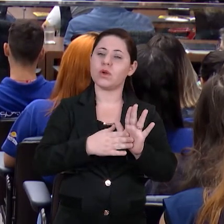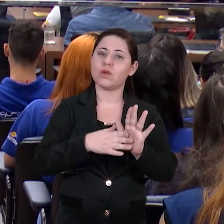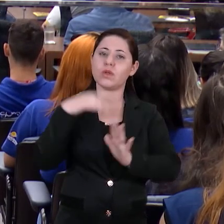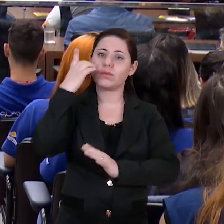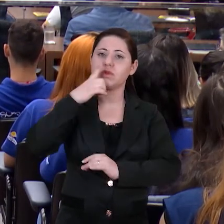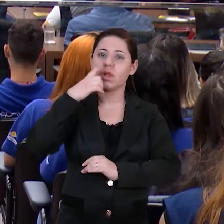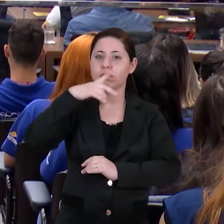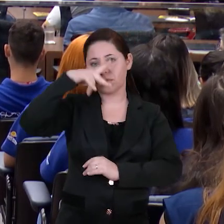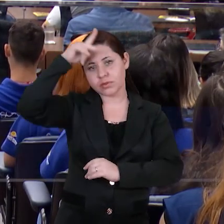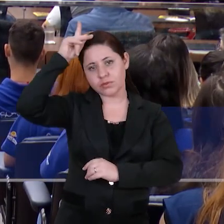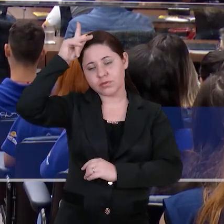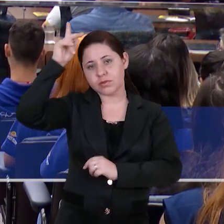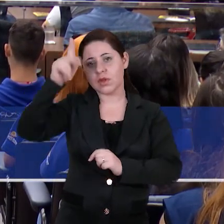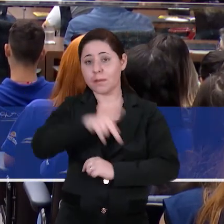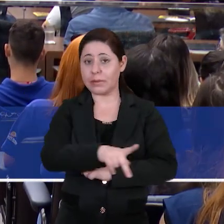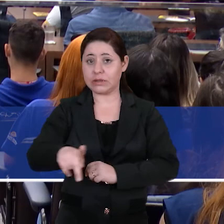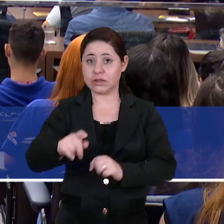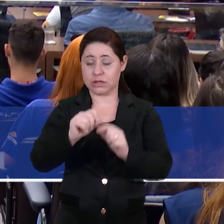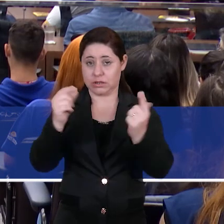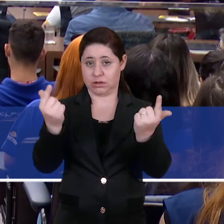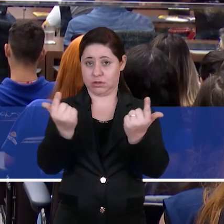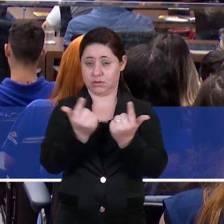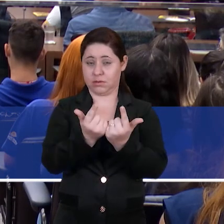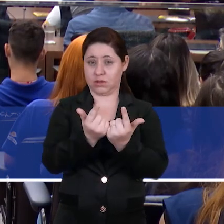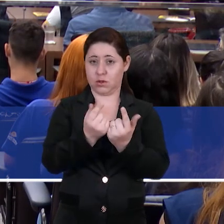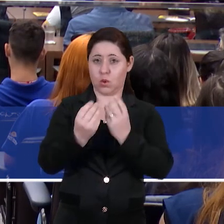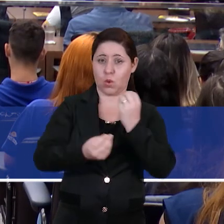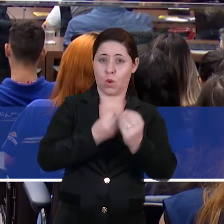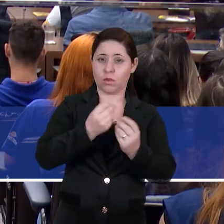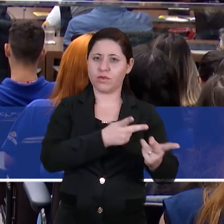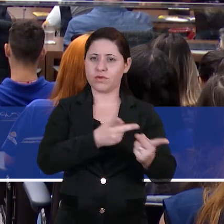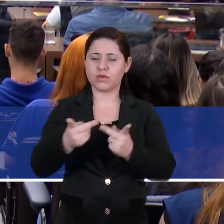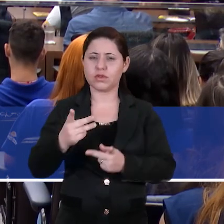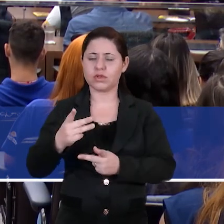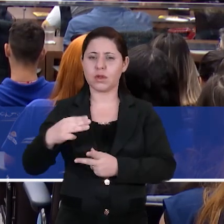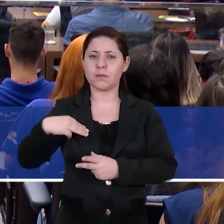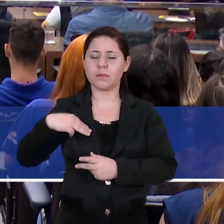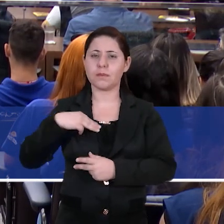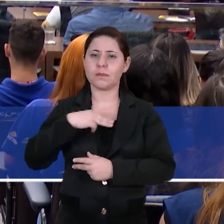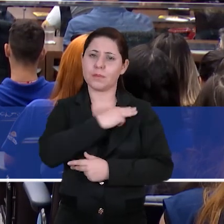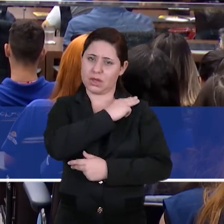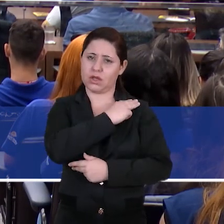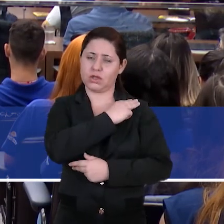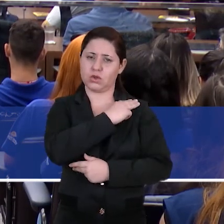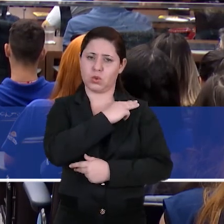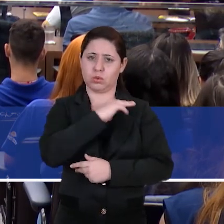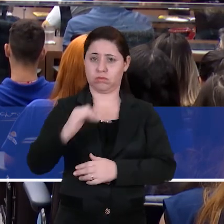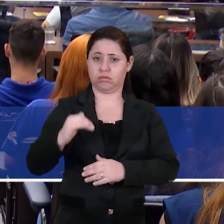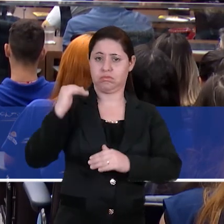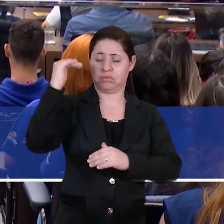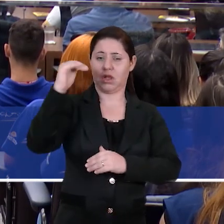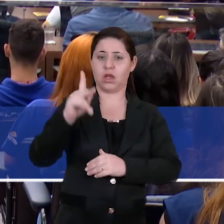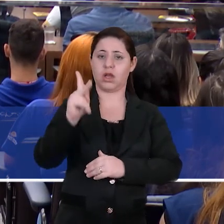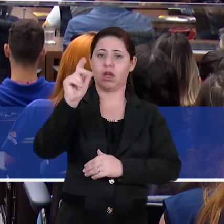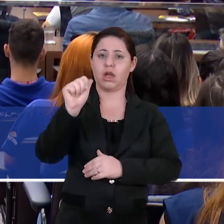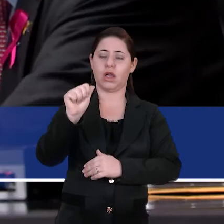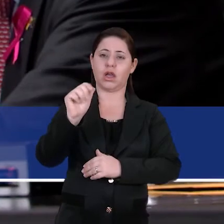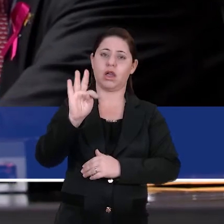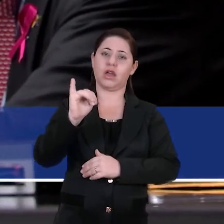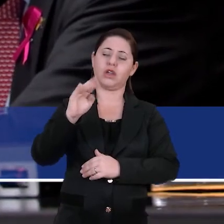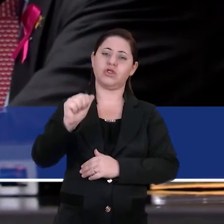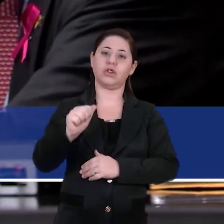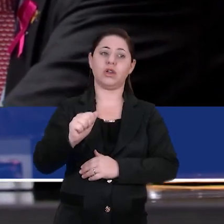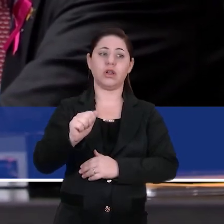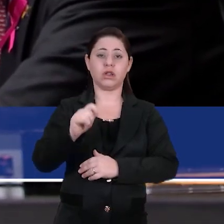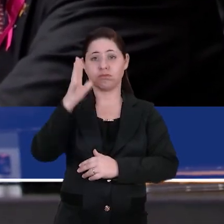Paulo Correia, que preside o Legislativo Estadual como resultado de uma visita da ministra do Tribunal Superior do Trabalho, Kátia Magalhães Arruda. E